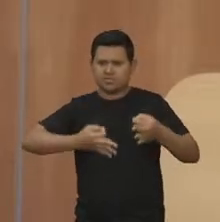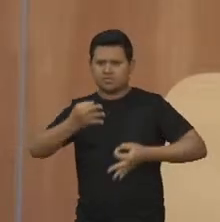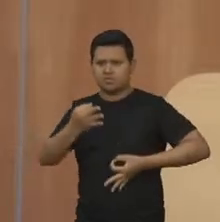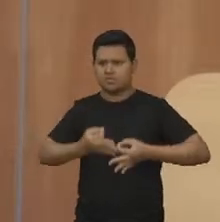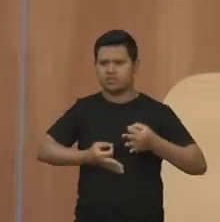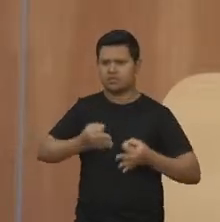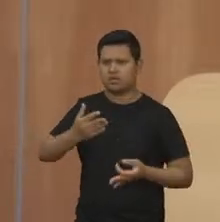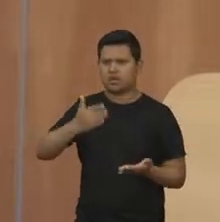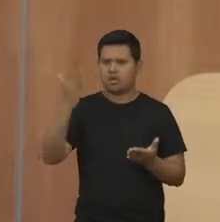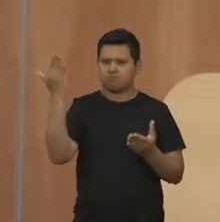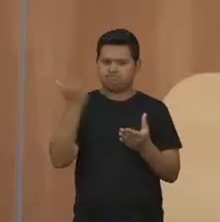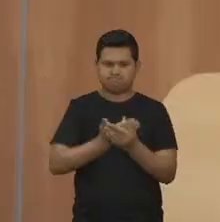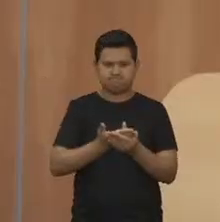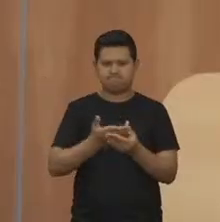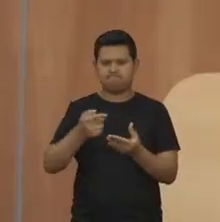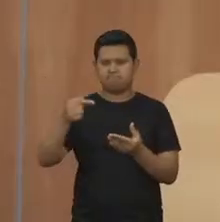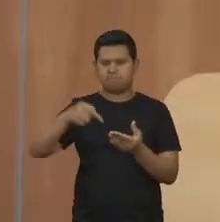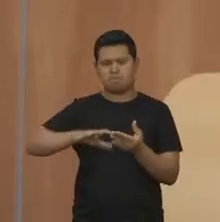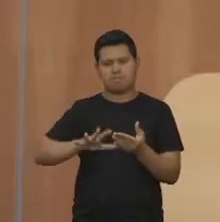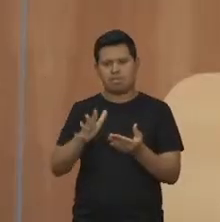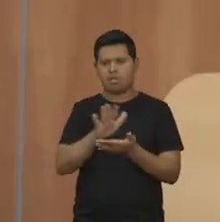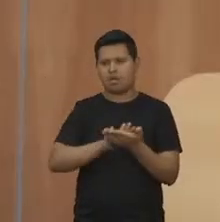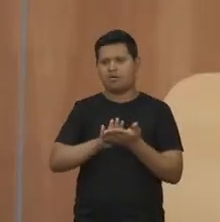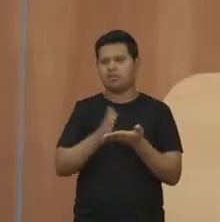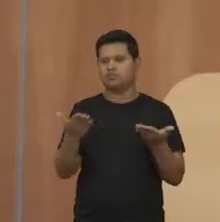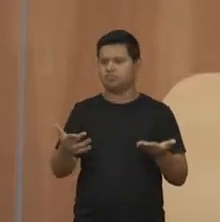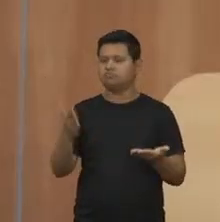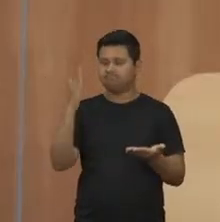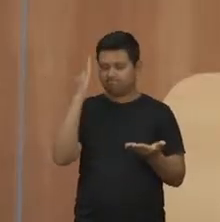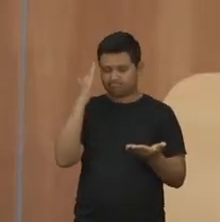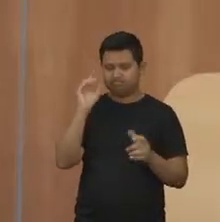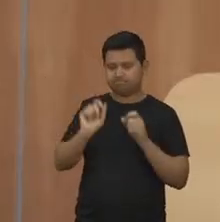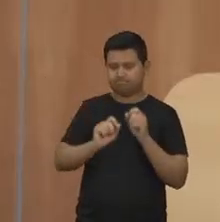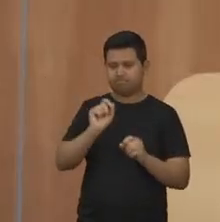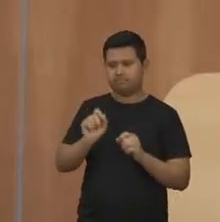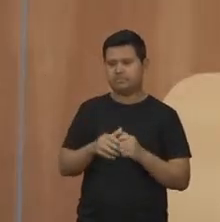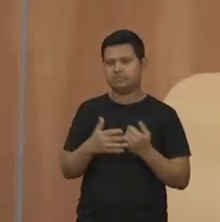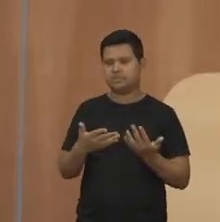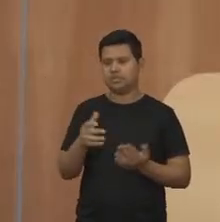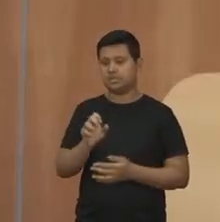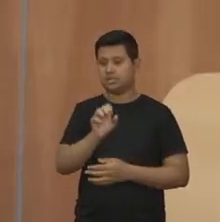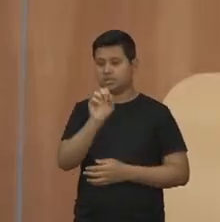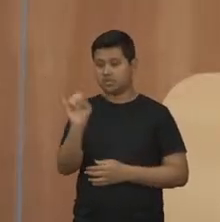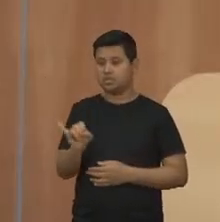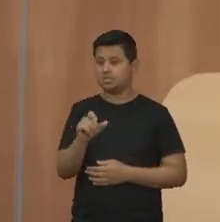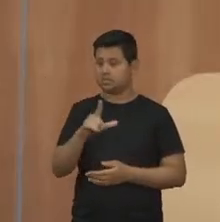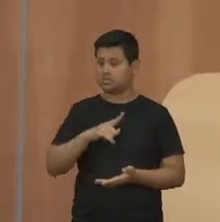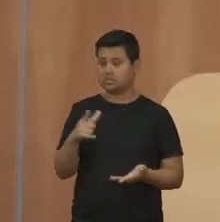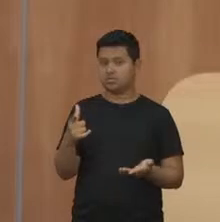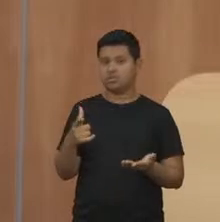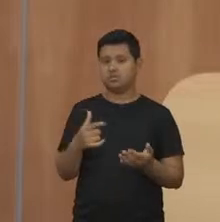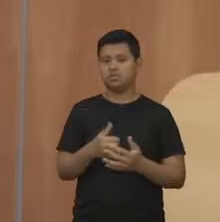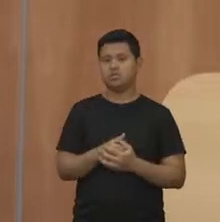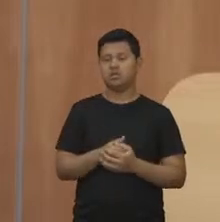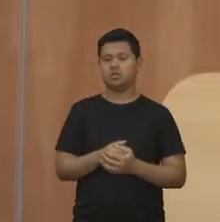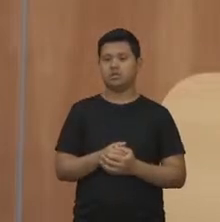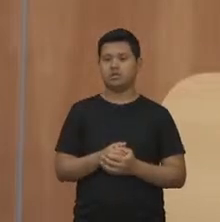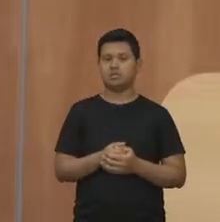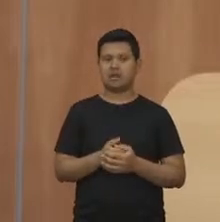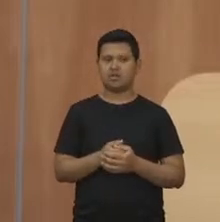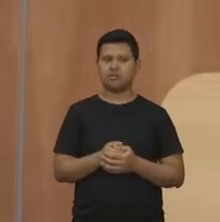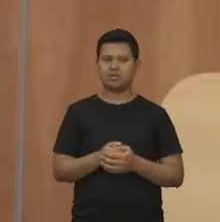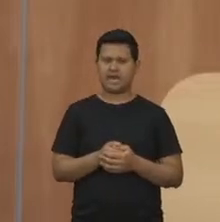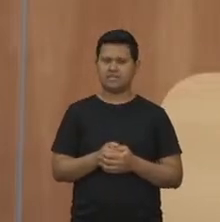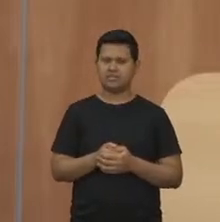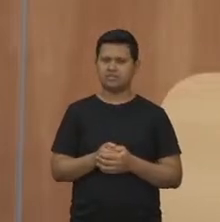uma autorização da Câmara e do Senado. Então, na prática, a gente sabe que se instauraria impunidade ali no Congresso